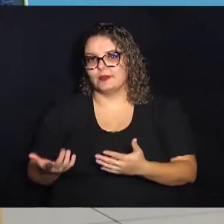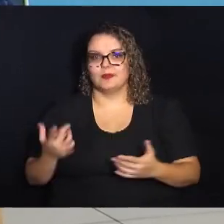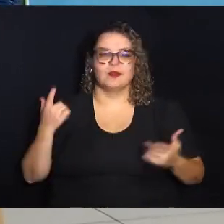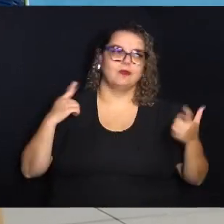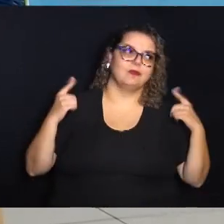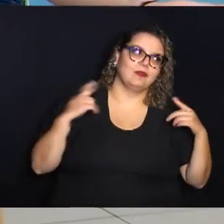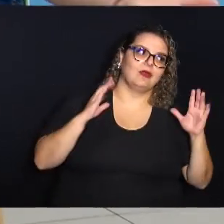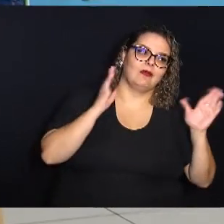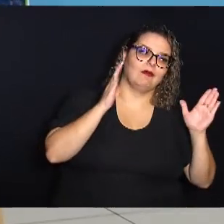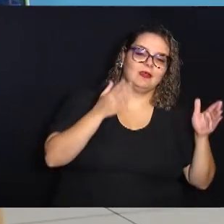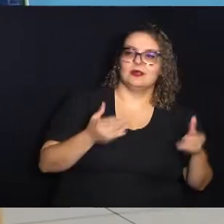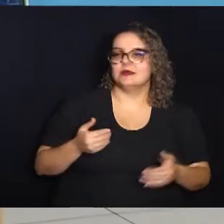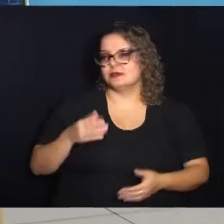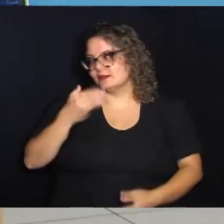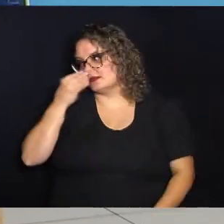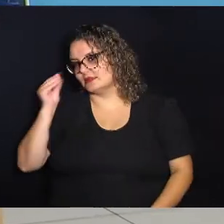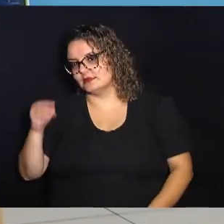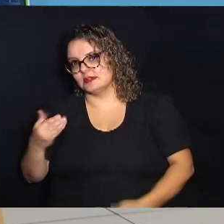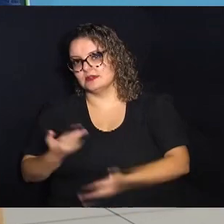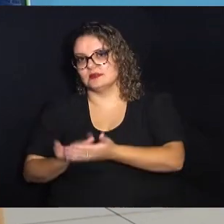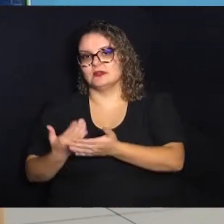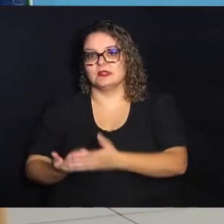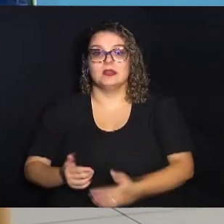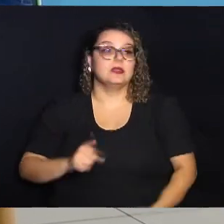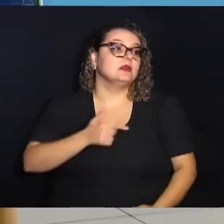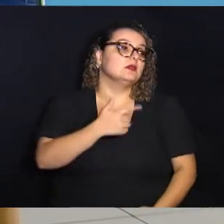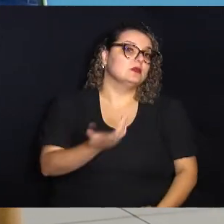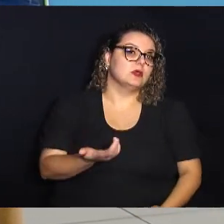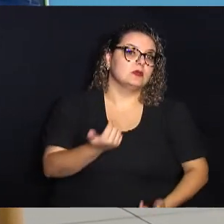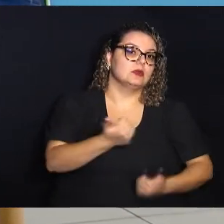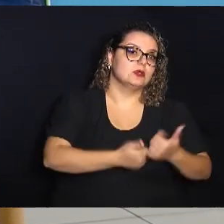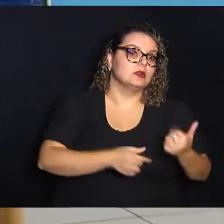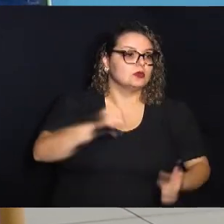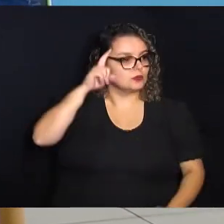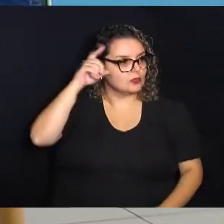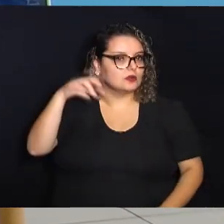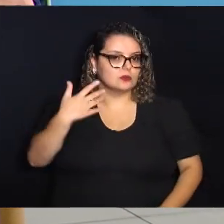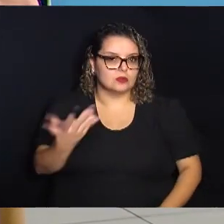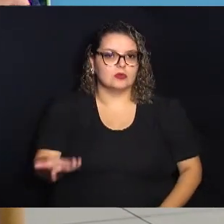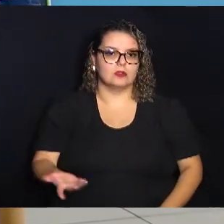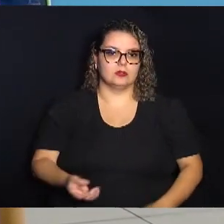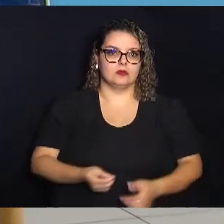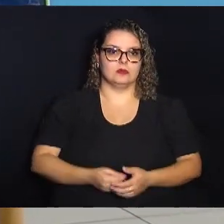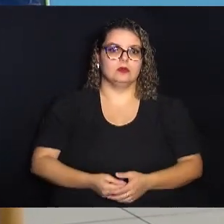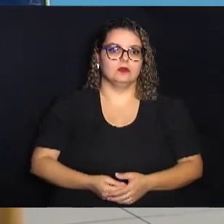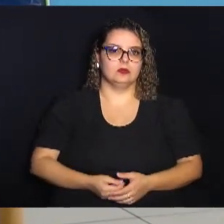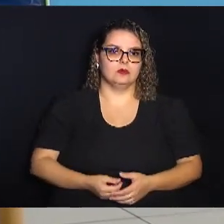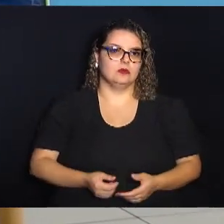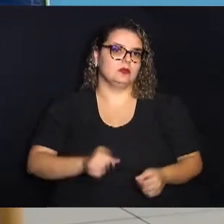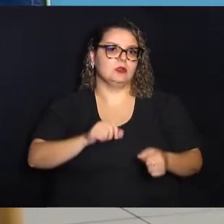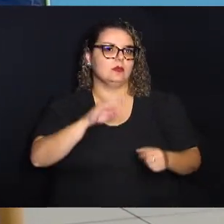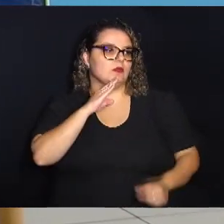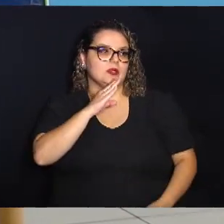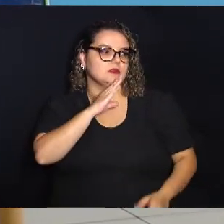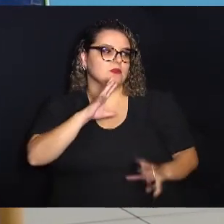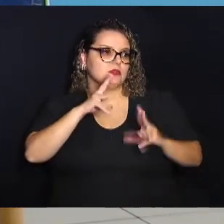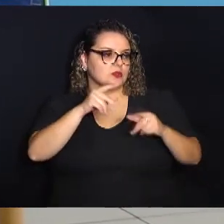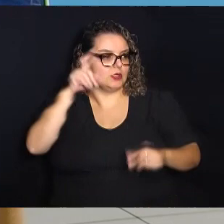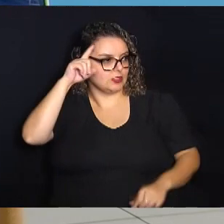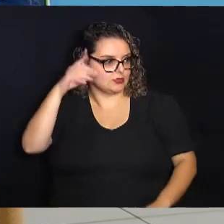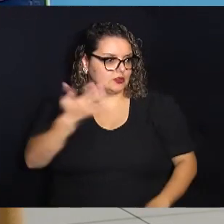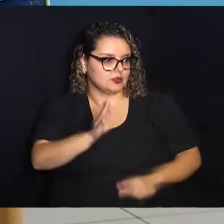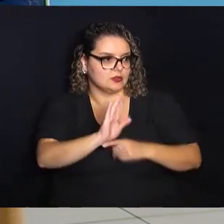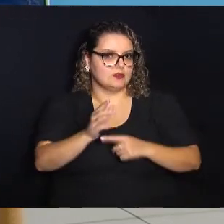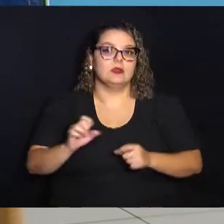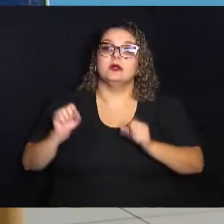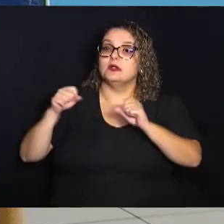lazer e deixar de lado os estudos realmente também não dá para ir jogar bola todos os dias, ou não é, ir em barzinho todos os dias, ir ao cinema todos